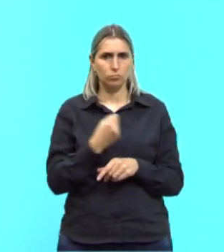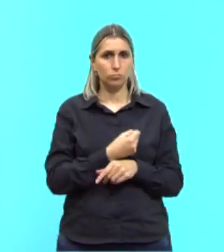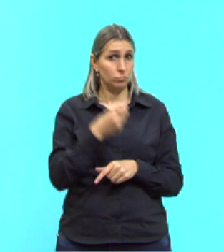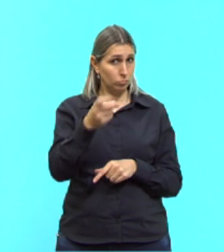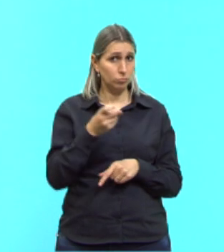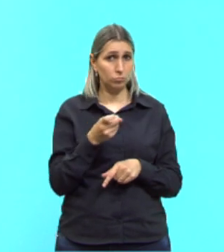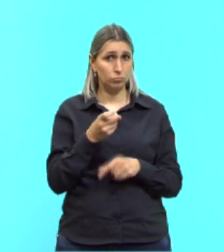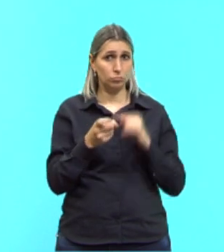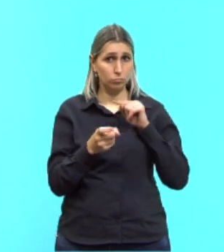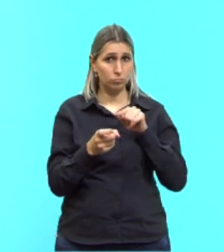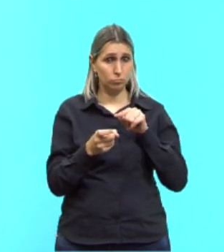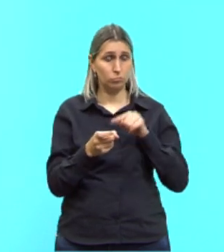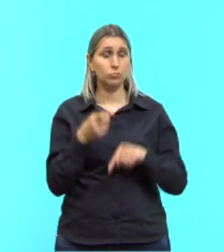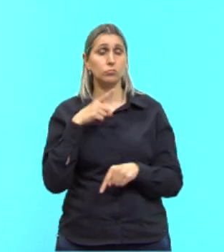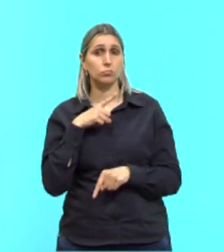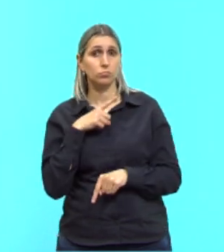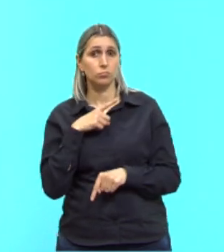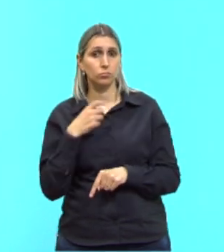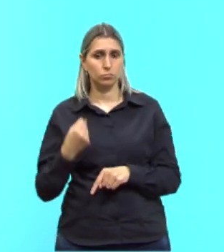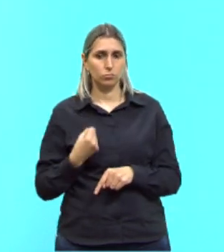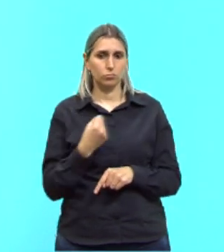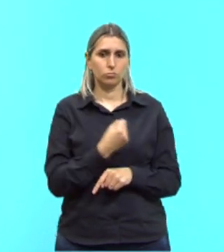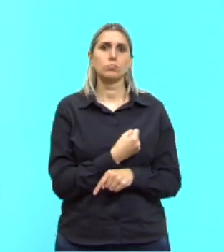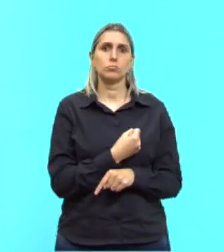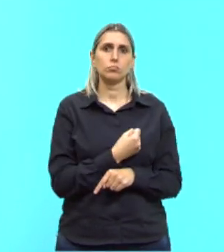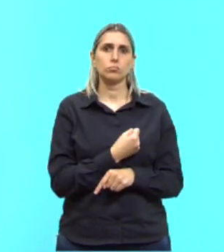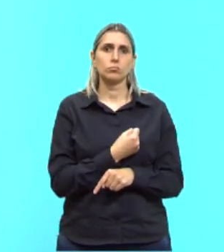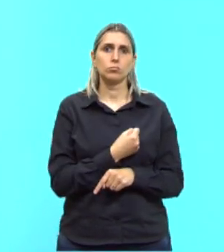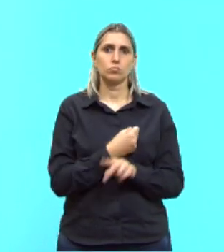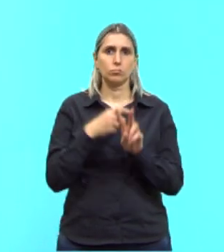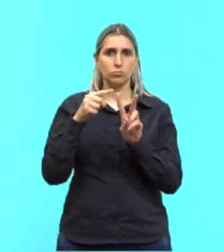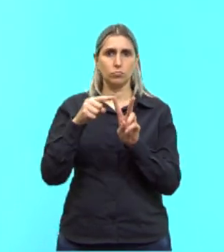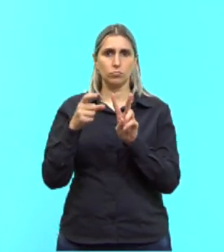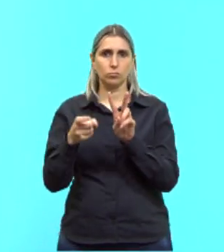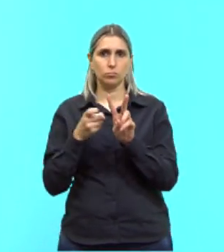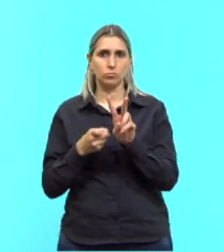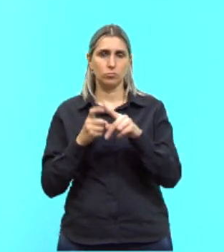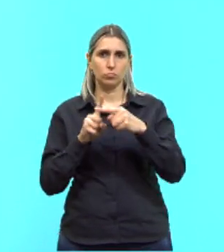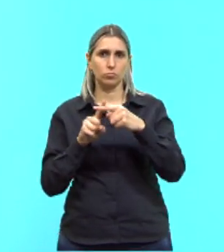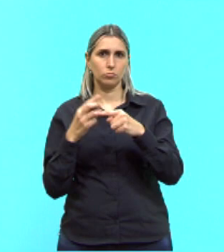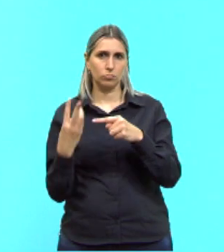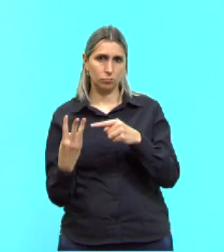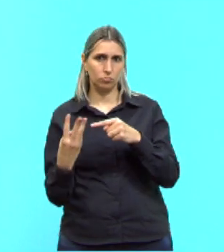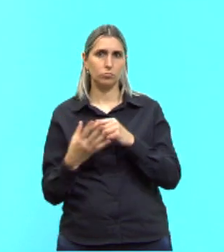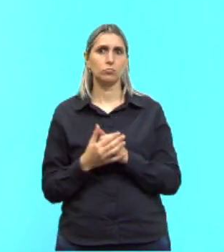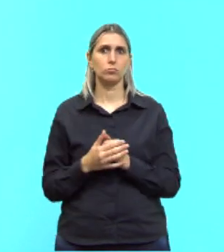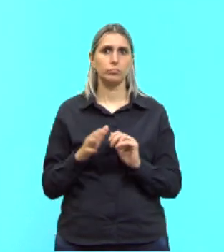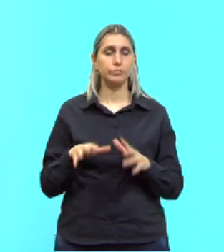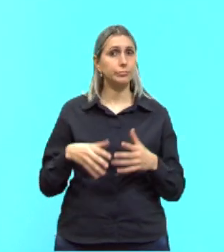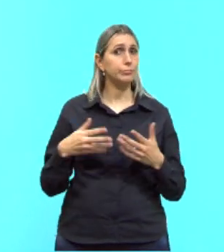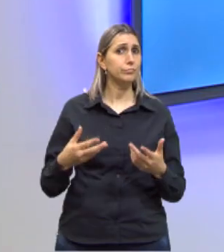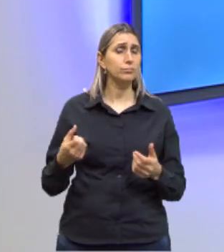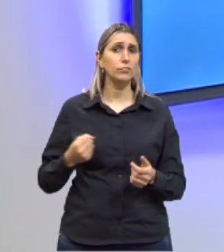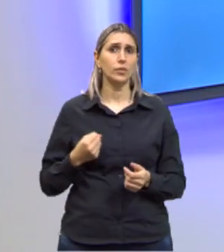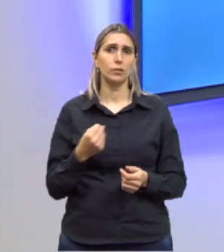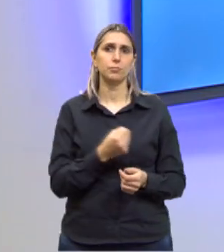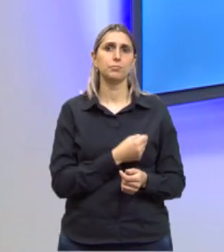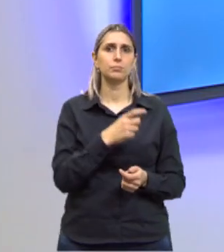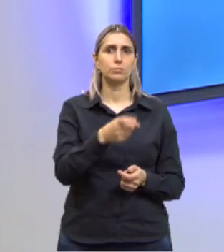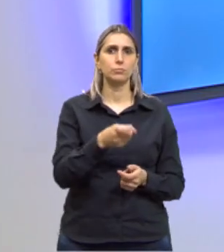x e obtemos o número real raiz de x mais 3. Qual o valor de